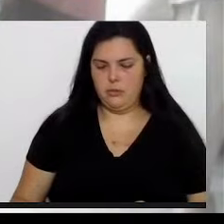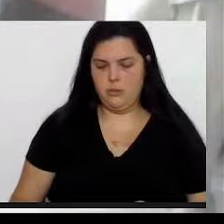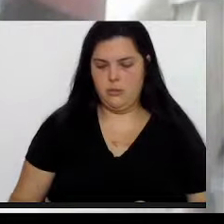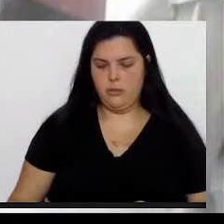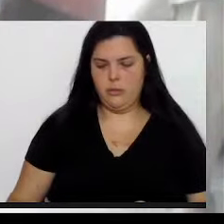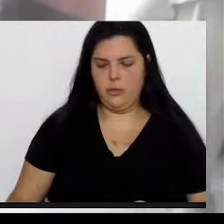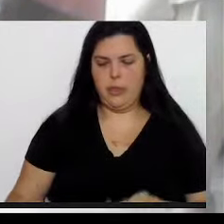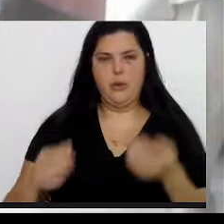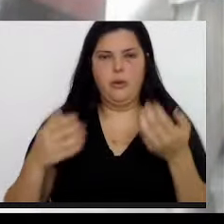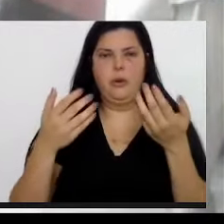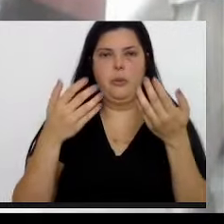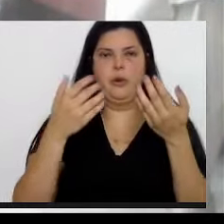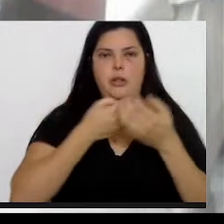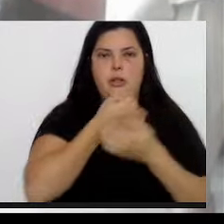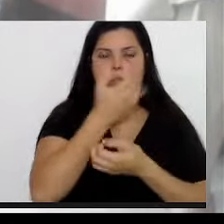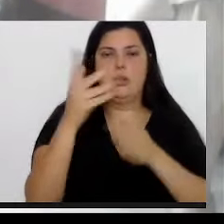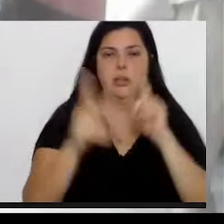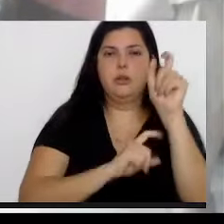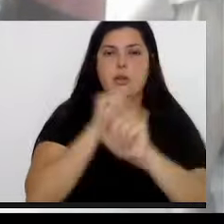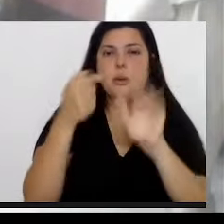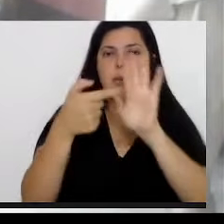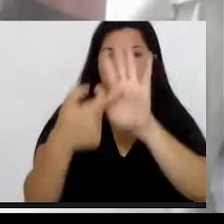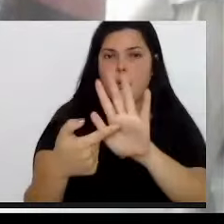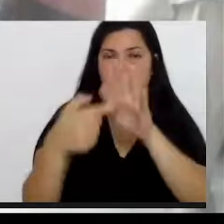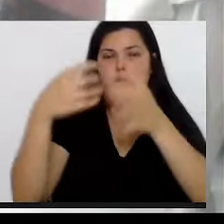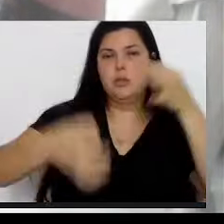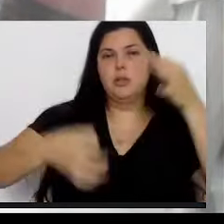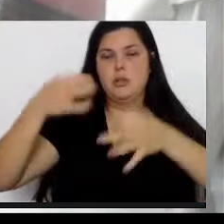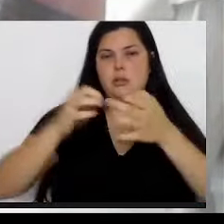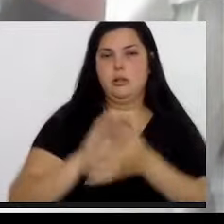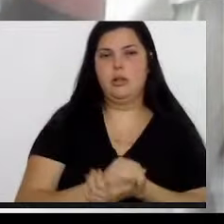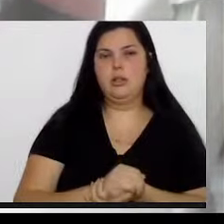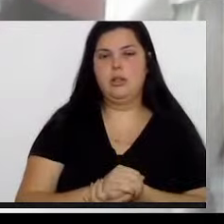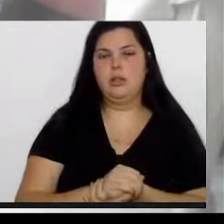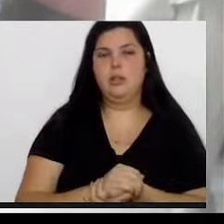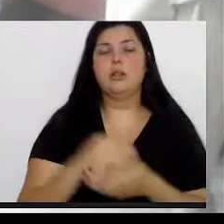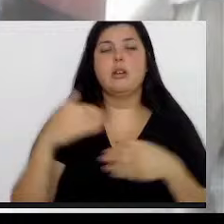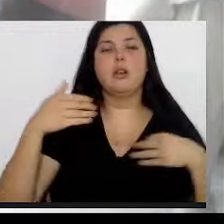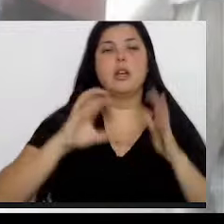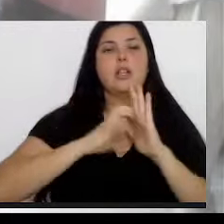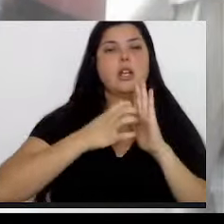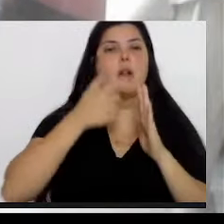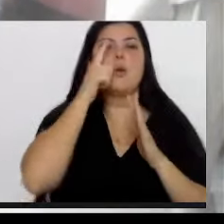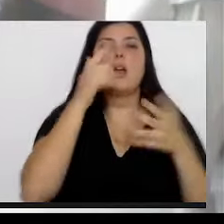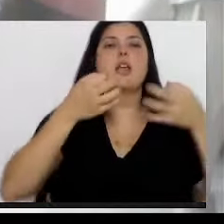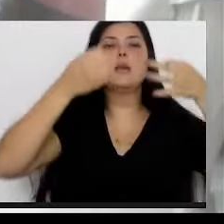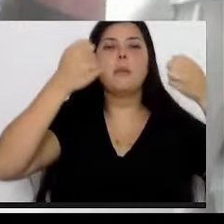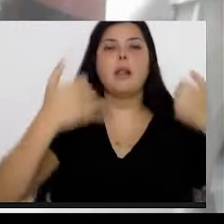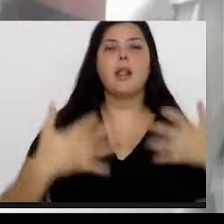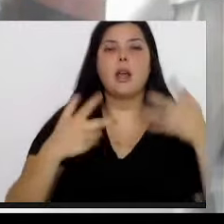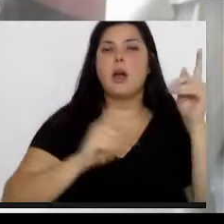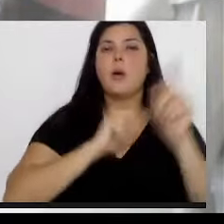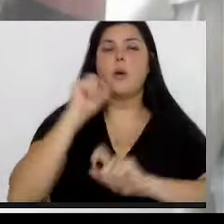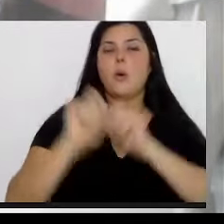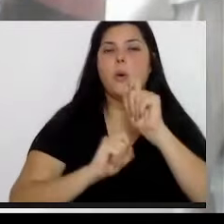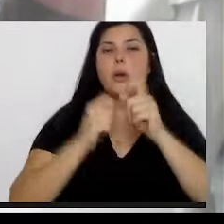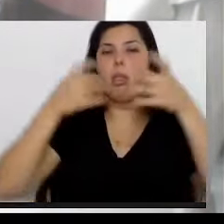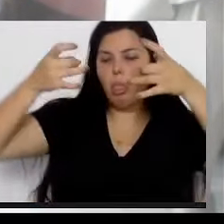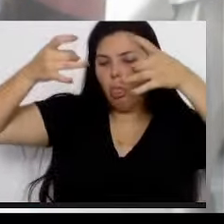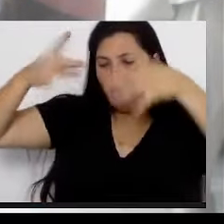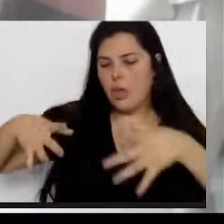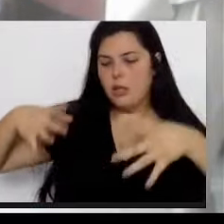atenção em seus depoimentos judiciais é que as candidatas sequer conseguem justificar uma suposta desistência